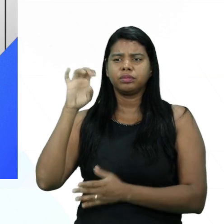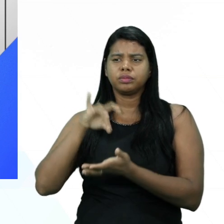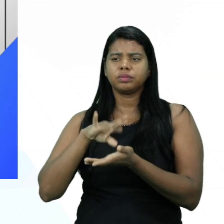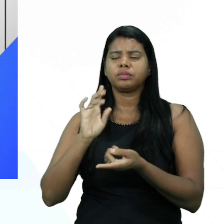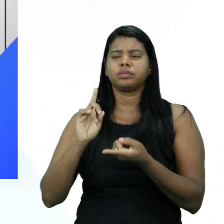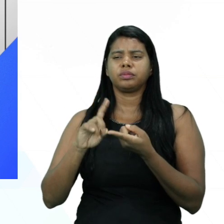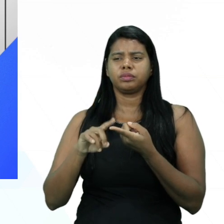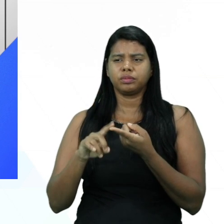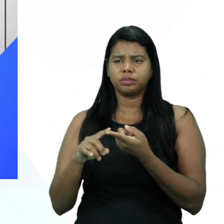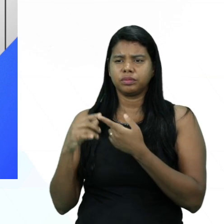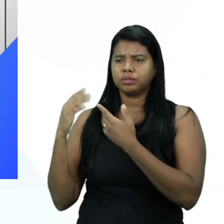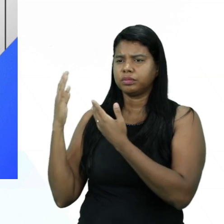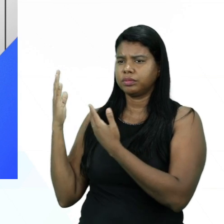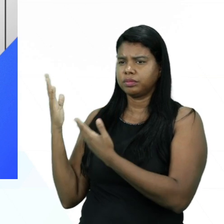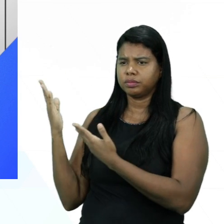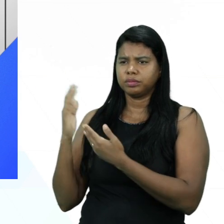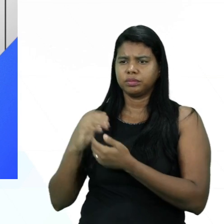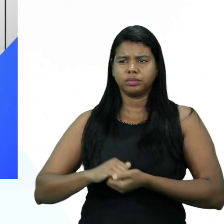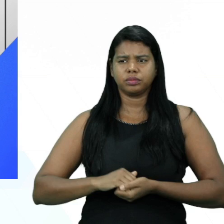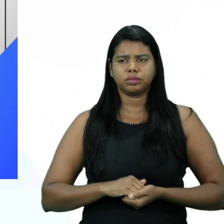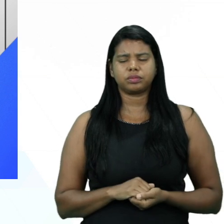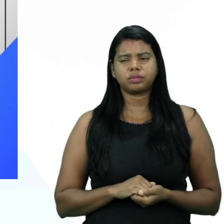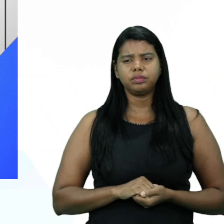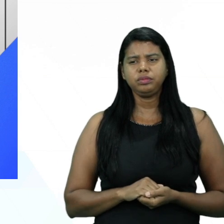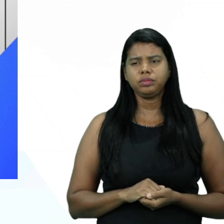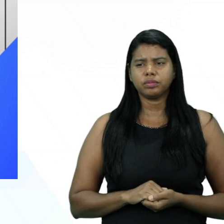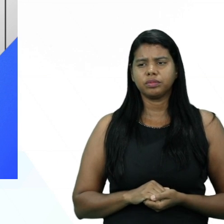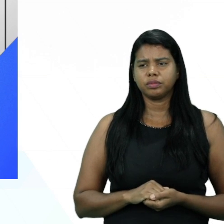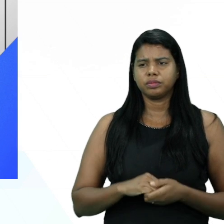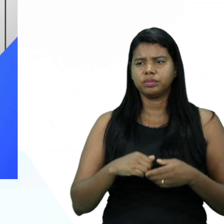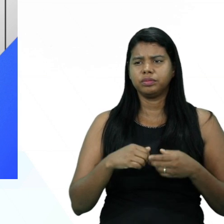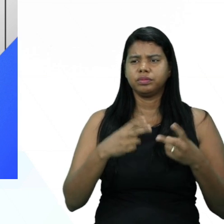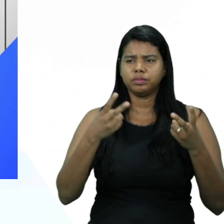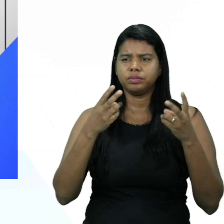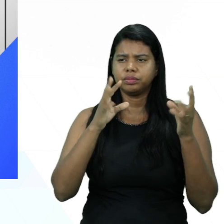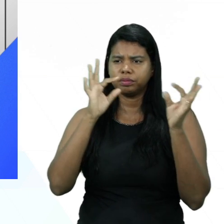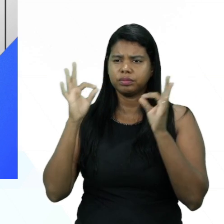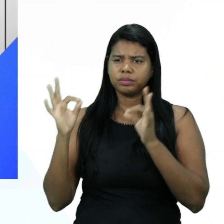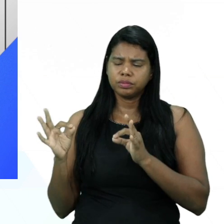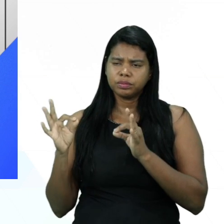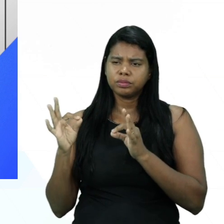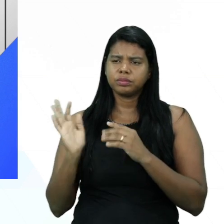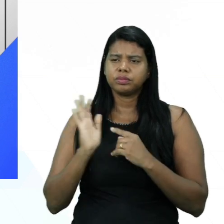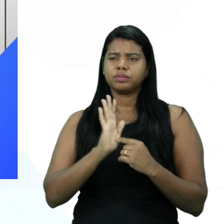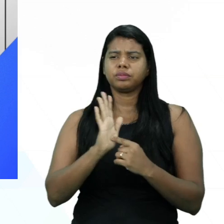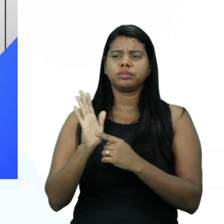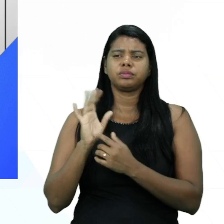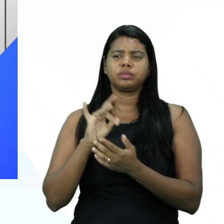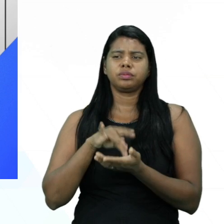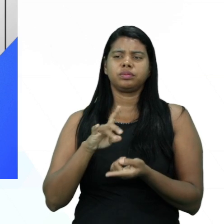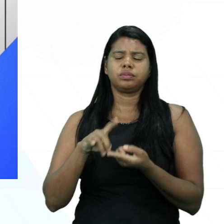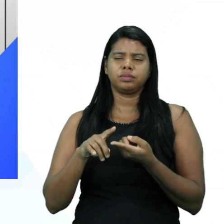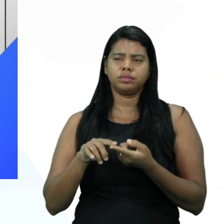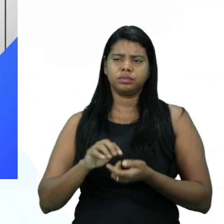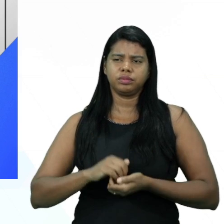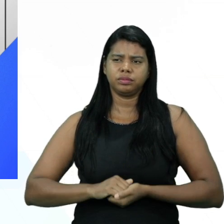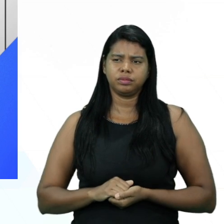existem zonas que dominam e atraem mais a atenção. Essas zonas que atraem a atenção têm mais peso.